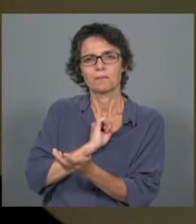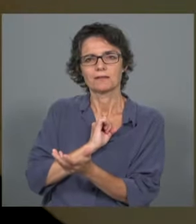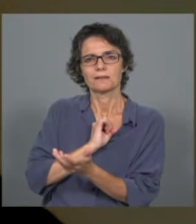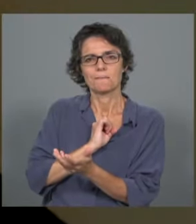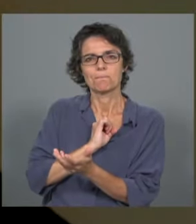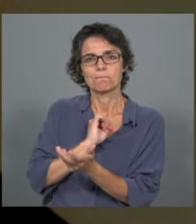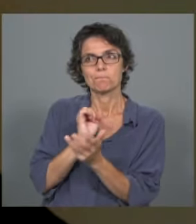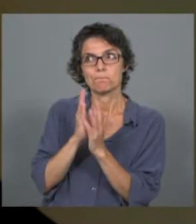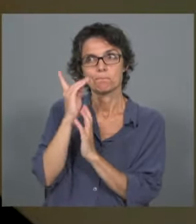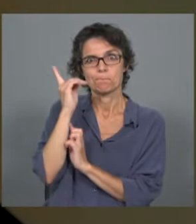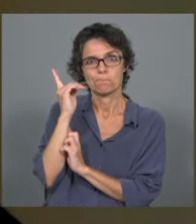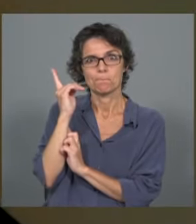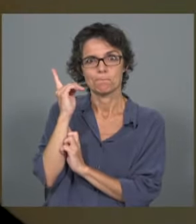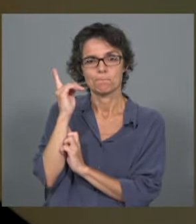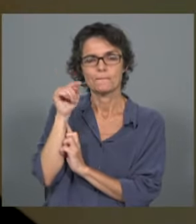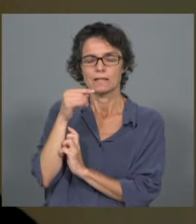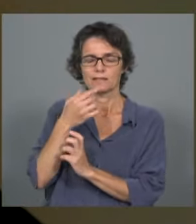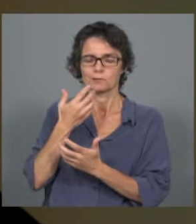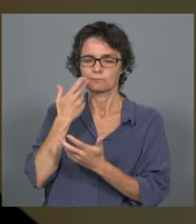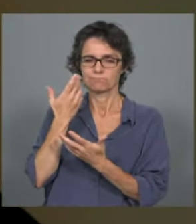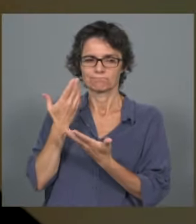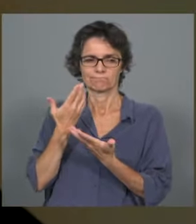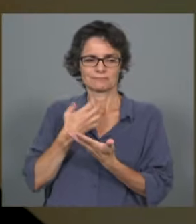que, como cristãos,